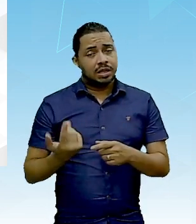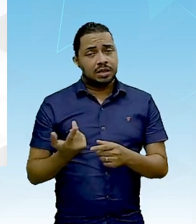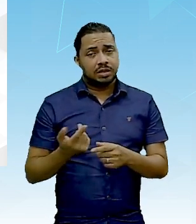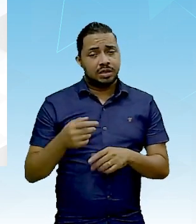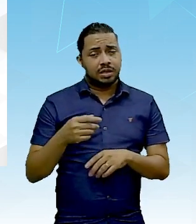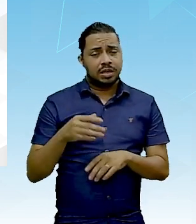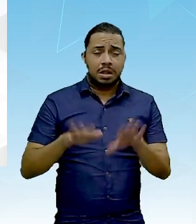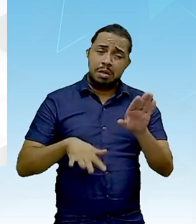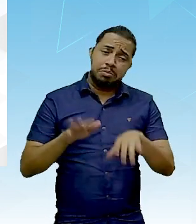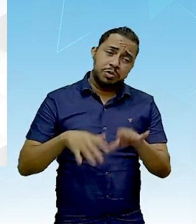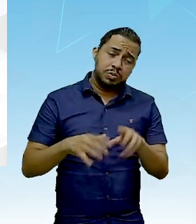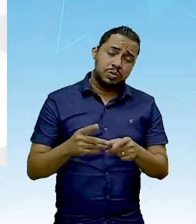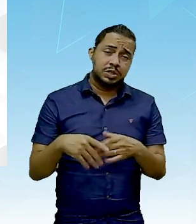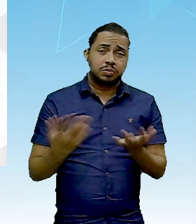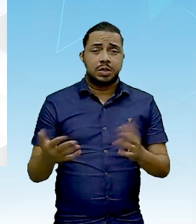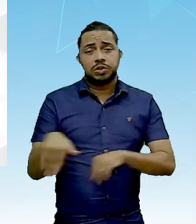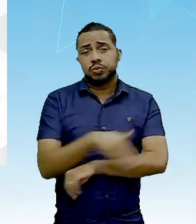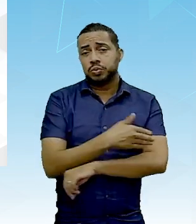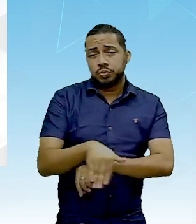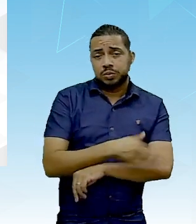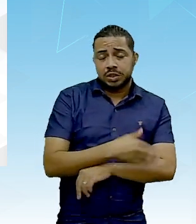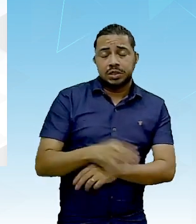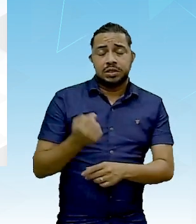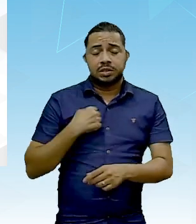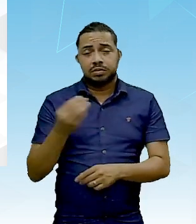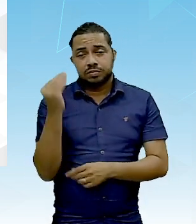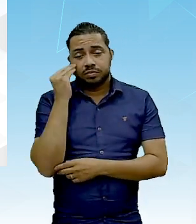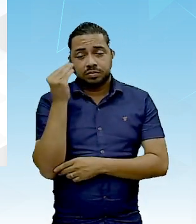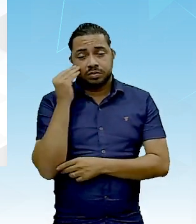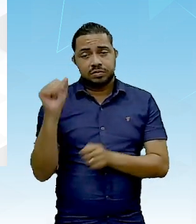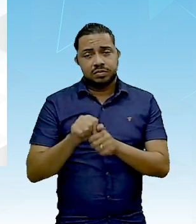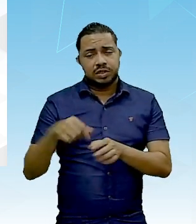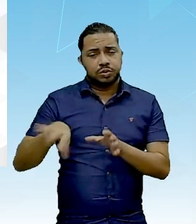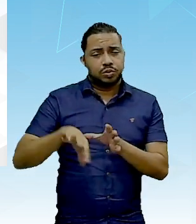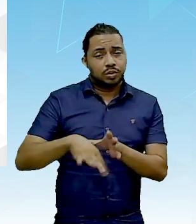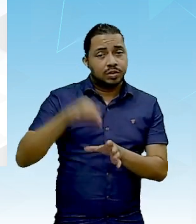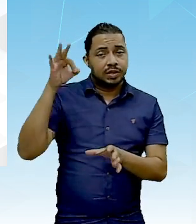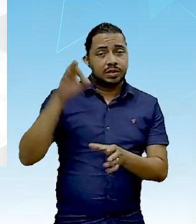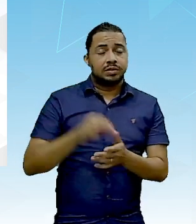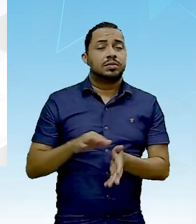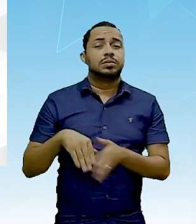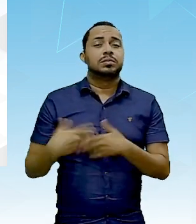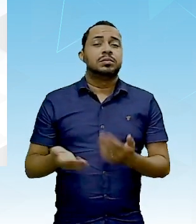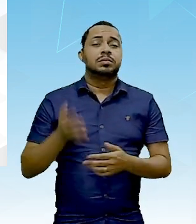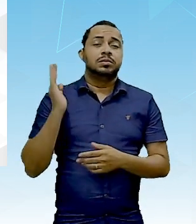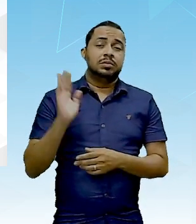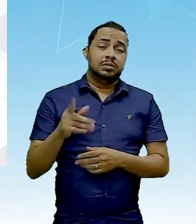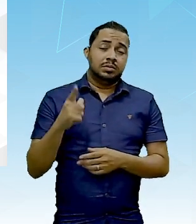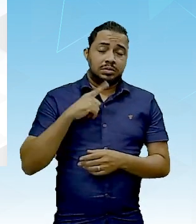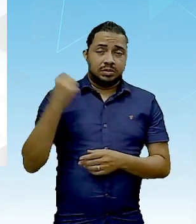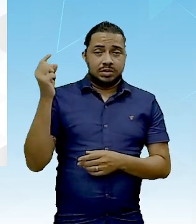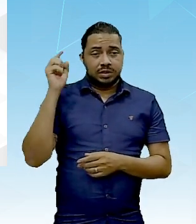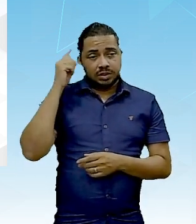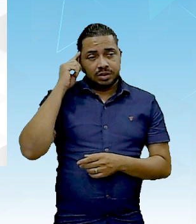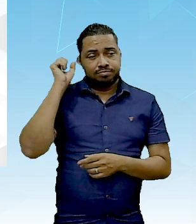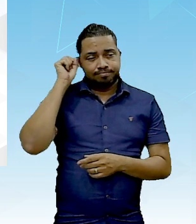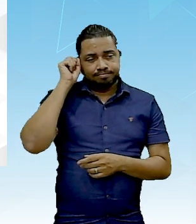aleatoriamente quais são as ruas que eu vou verificar. Então, faz um sorteio ou já tenha uma ideia de